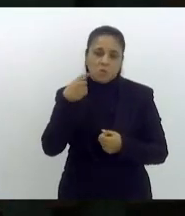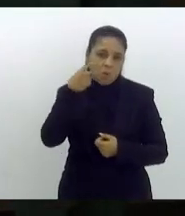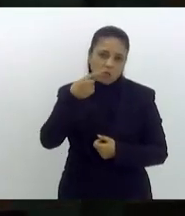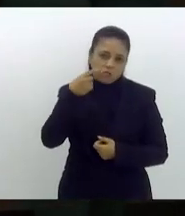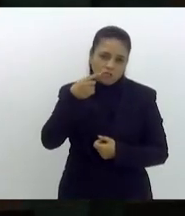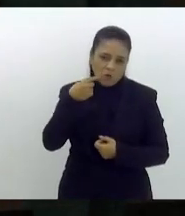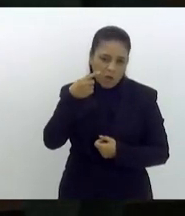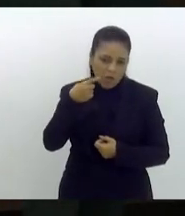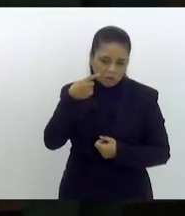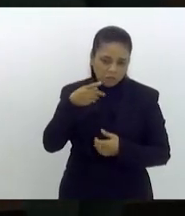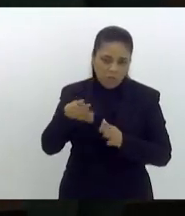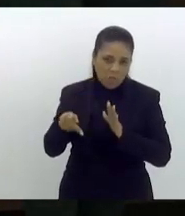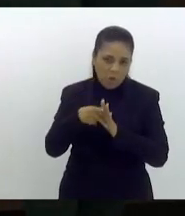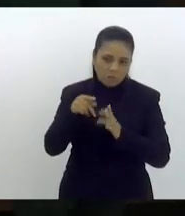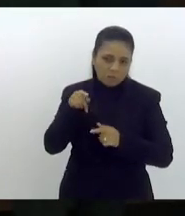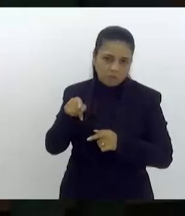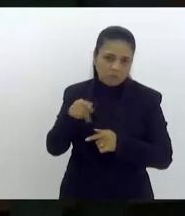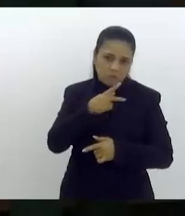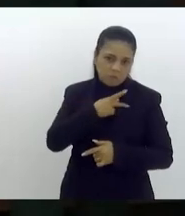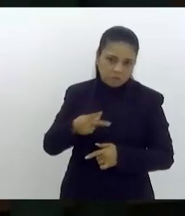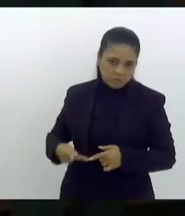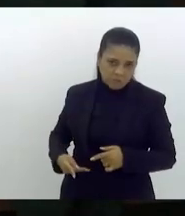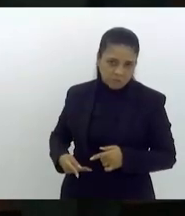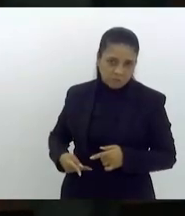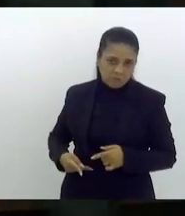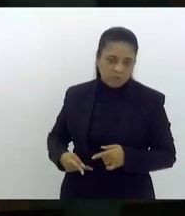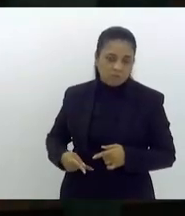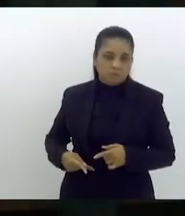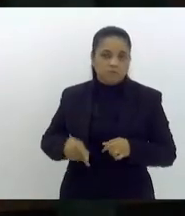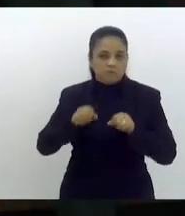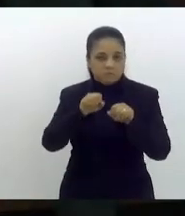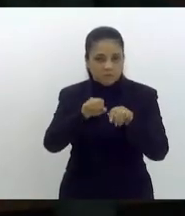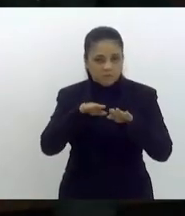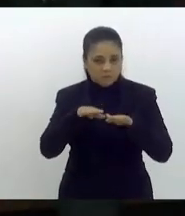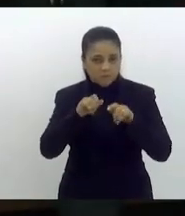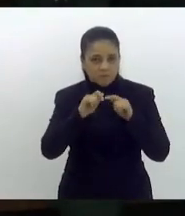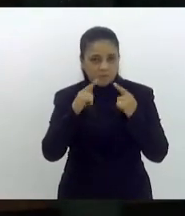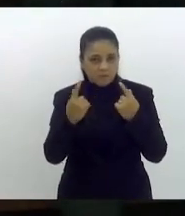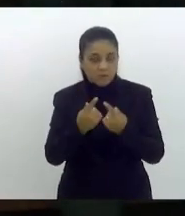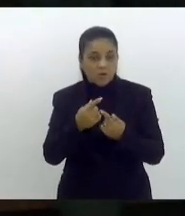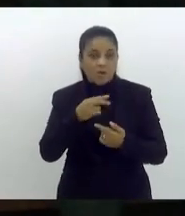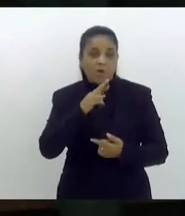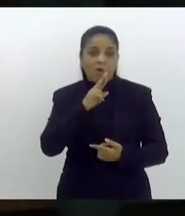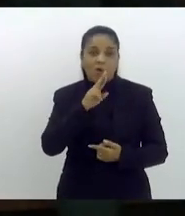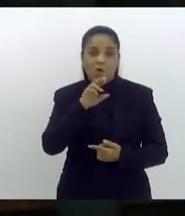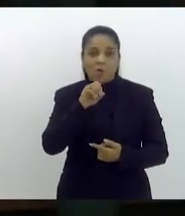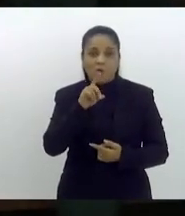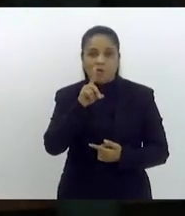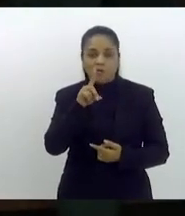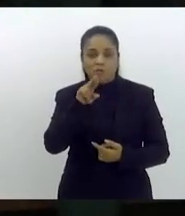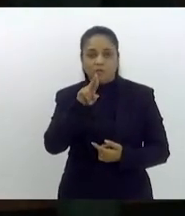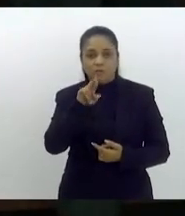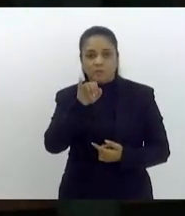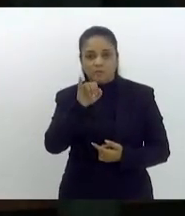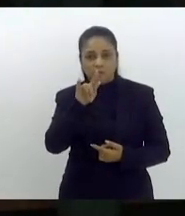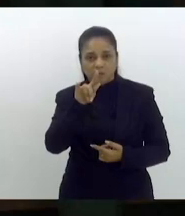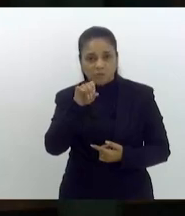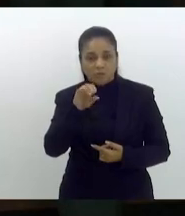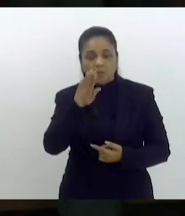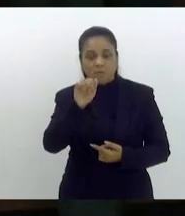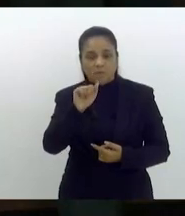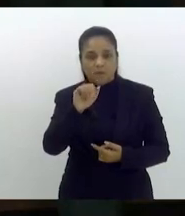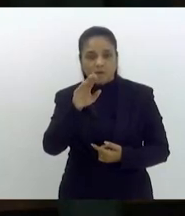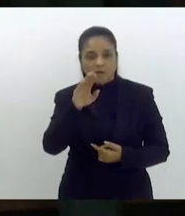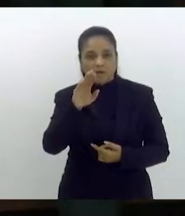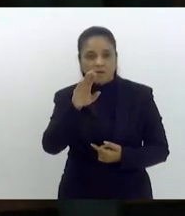dele do presidente da Assembleia Legislativa Deputado Rodrigo Barcelar assim como eu a